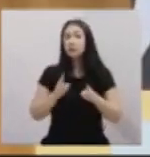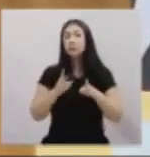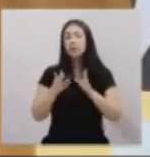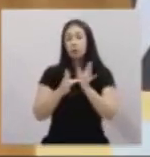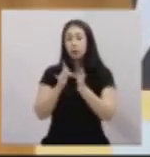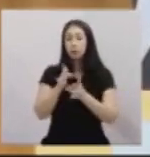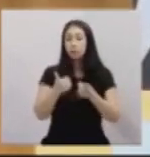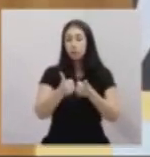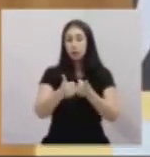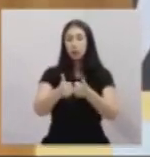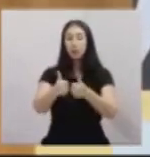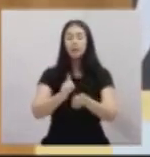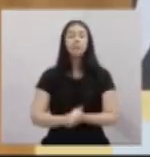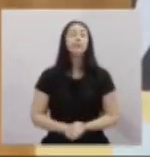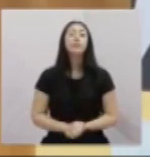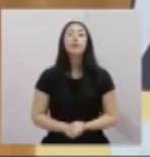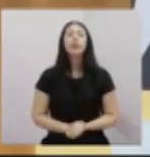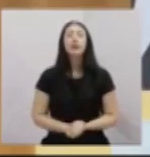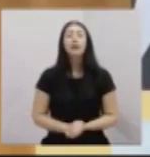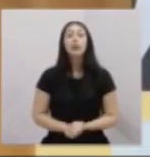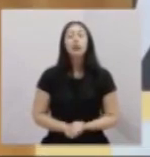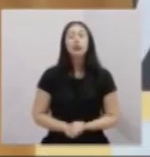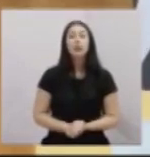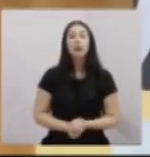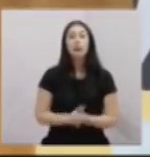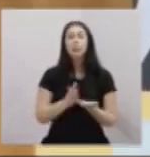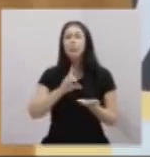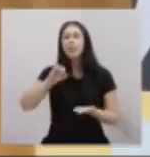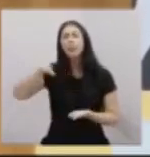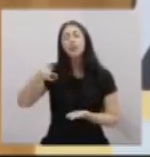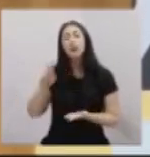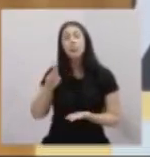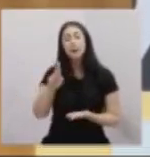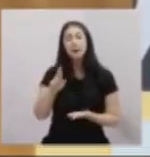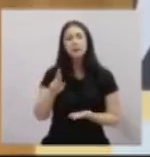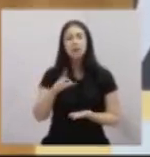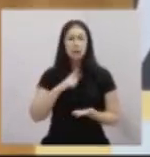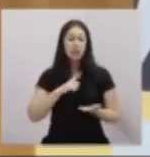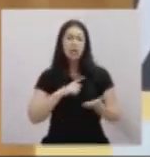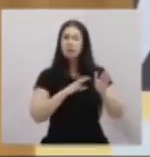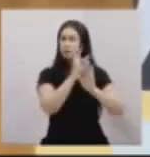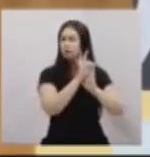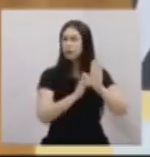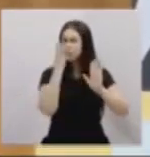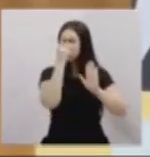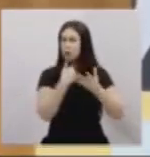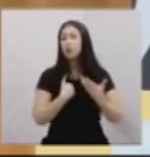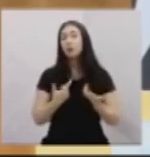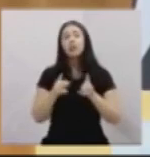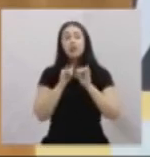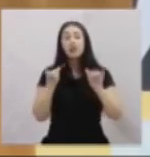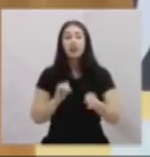Senhor. Tem uma passagem do profeta Jeremias que eu acho muito bonita, que eu queria citar aqui, acho que vocês conhecem. Antes